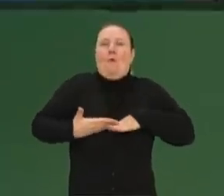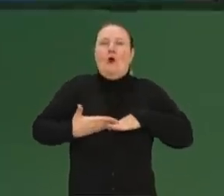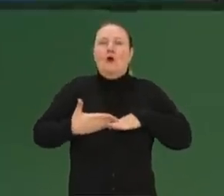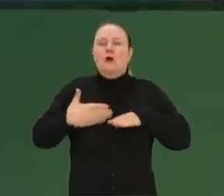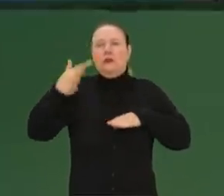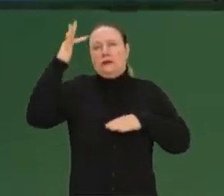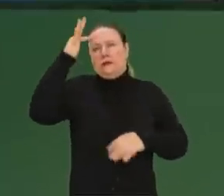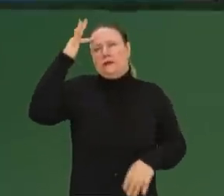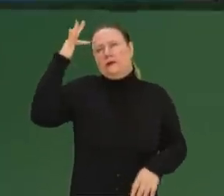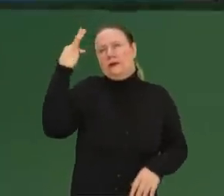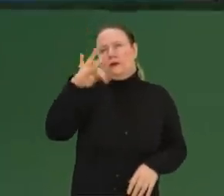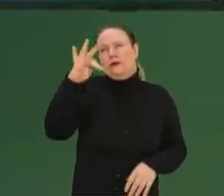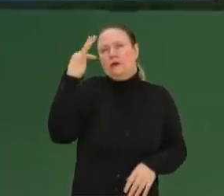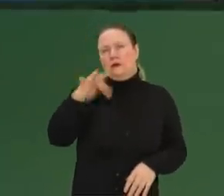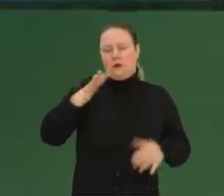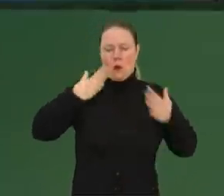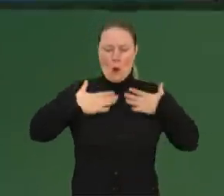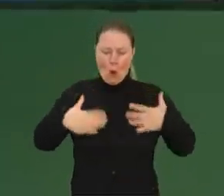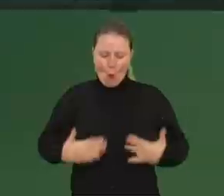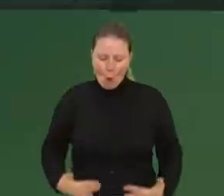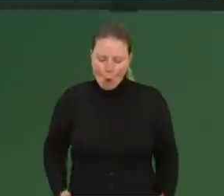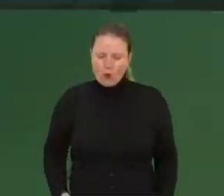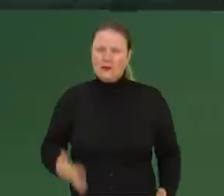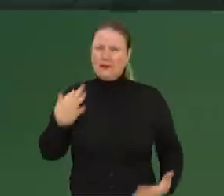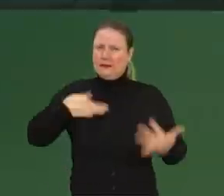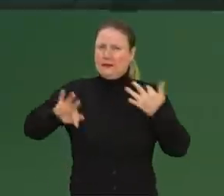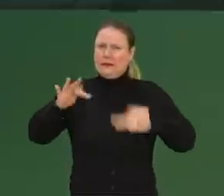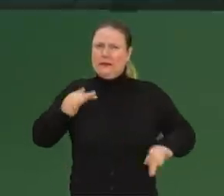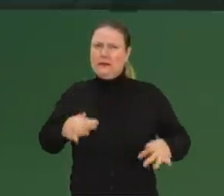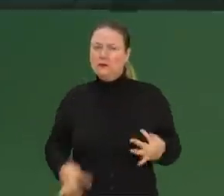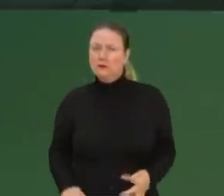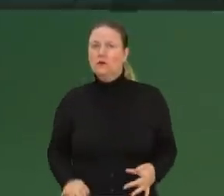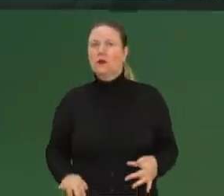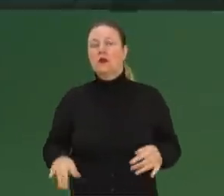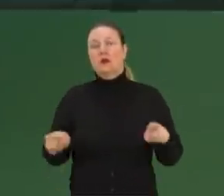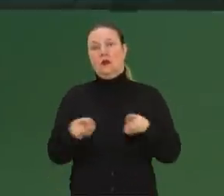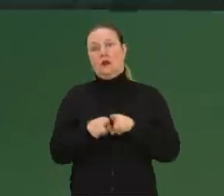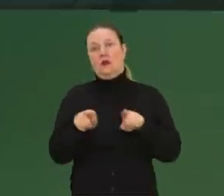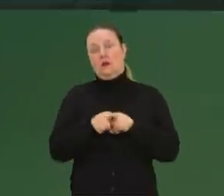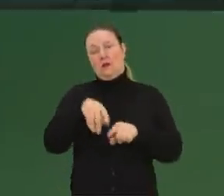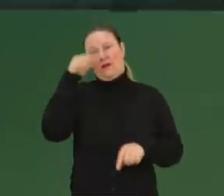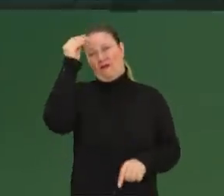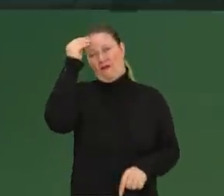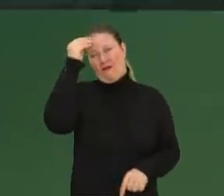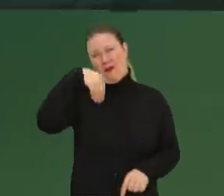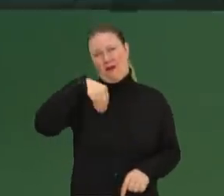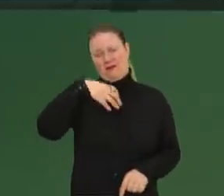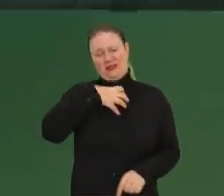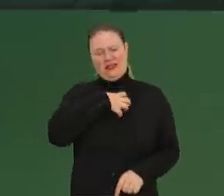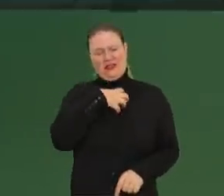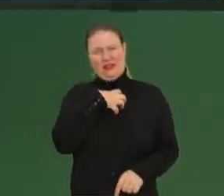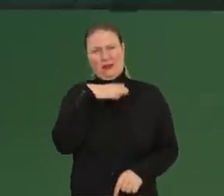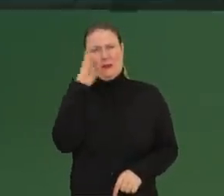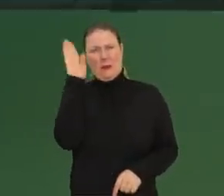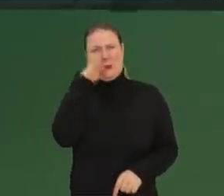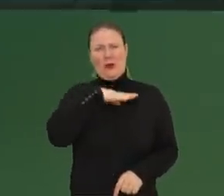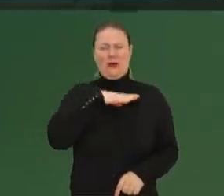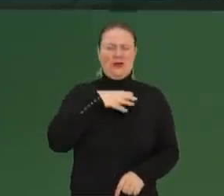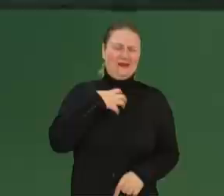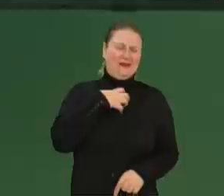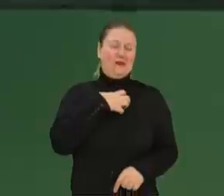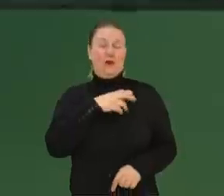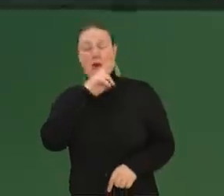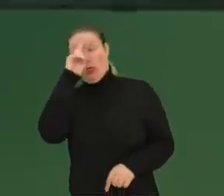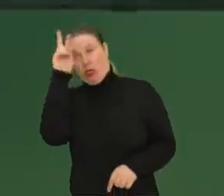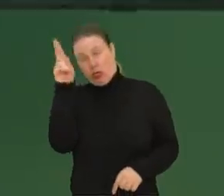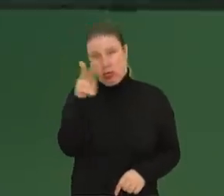dores de cabeça, dores pelo corpo, né? Mas em geral muita fraqueza e muito cansaço. Por quê? Porque se ela tem